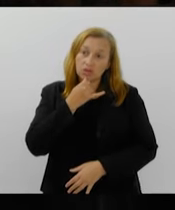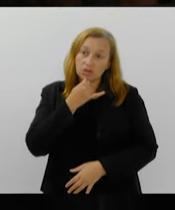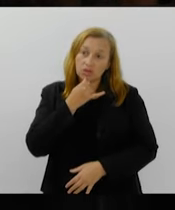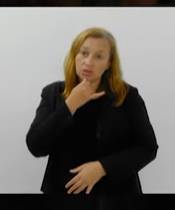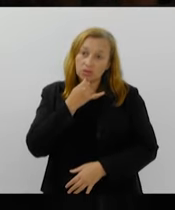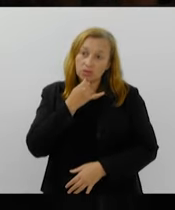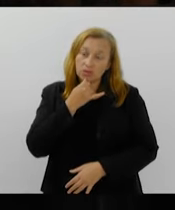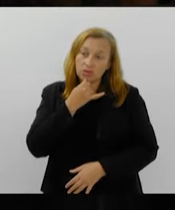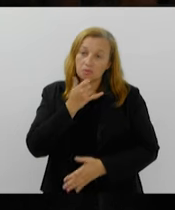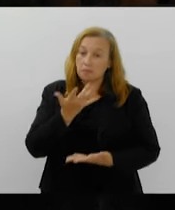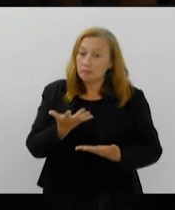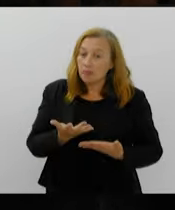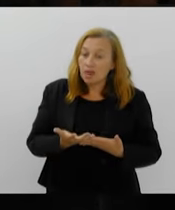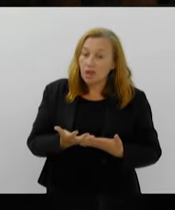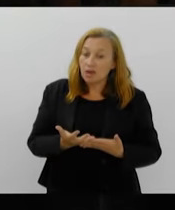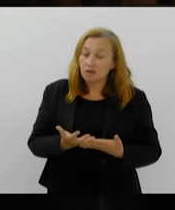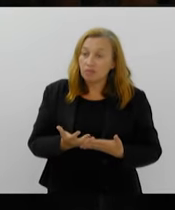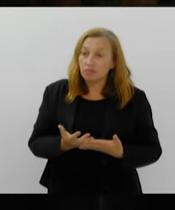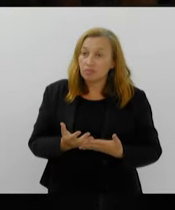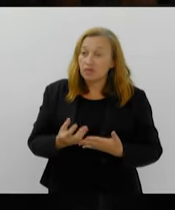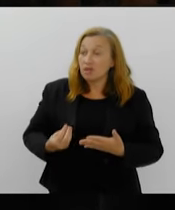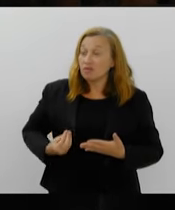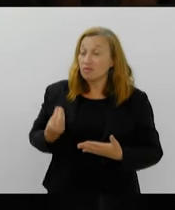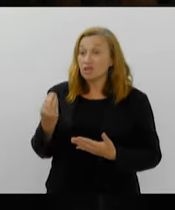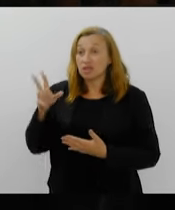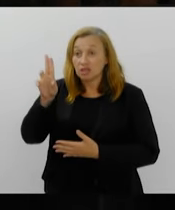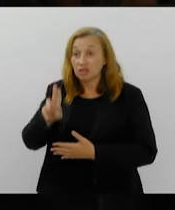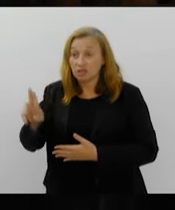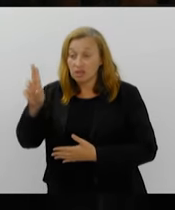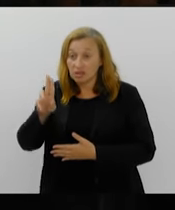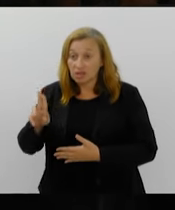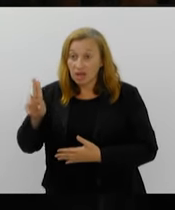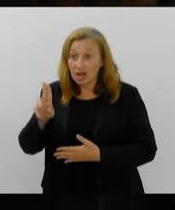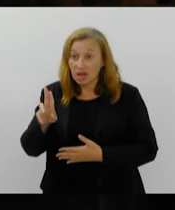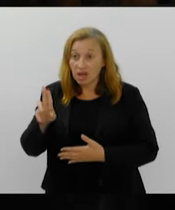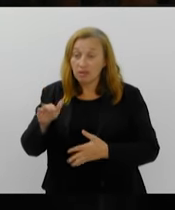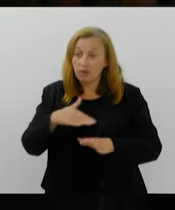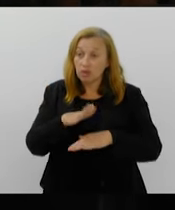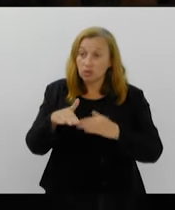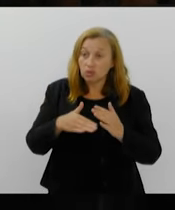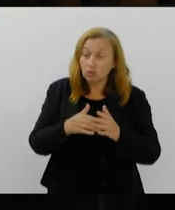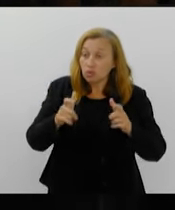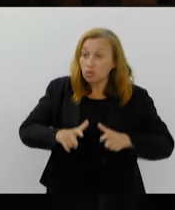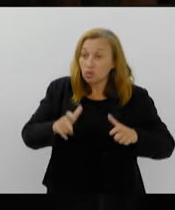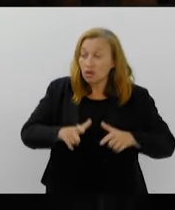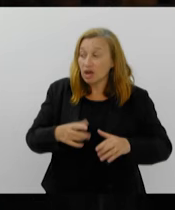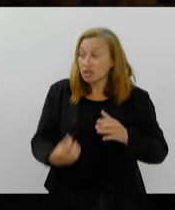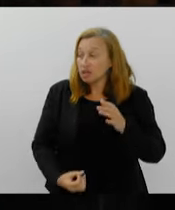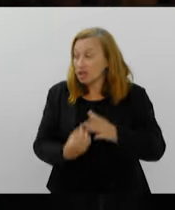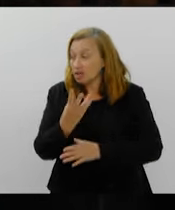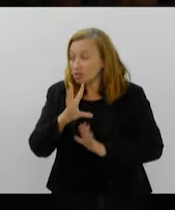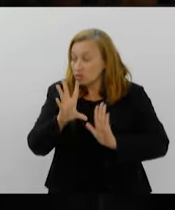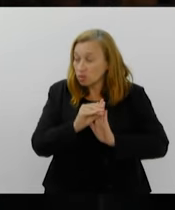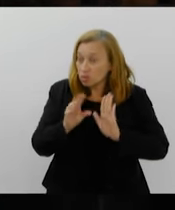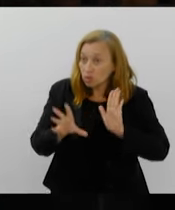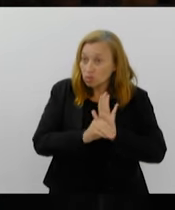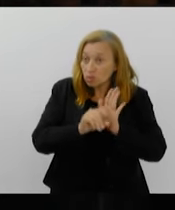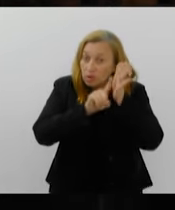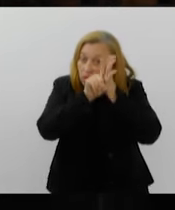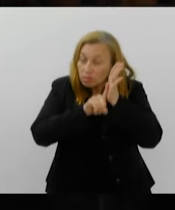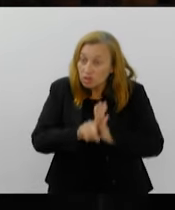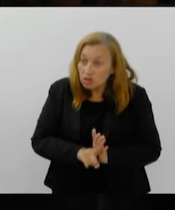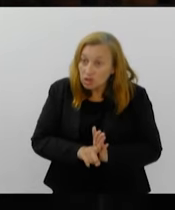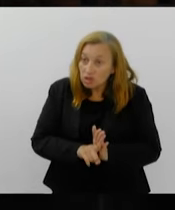indivíduos que estão ali para deturpar todo o ambiente de criação de conteúdo de pesquisa de